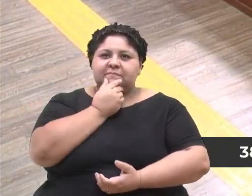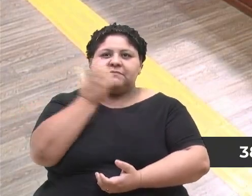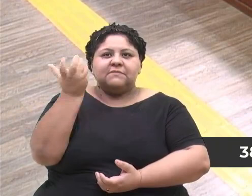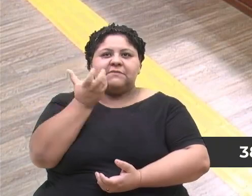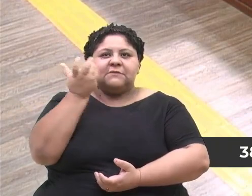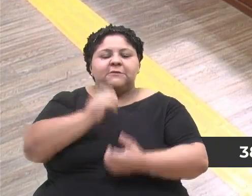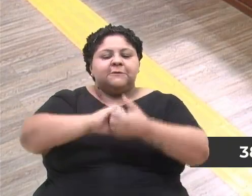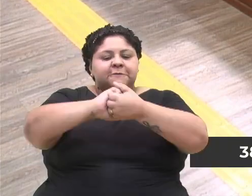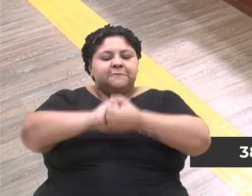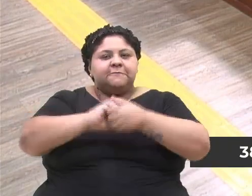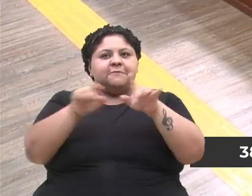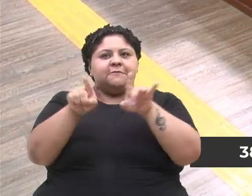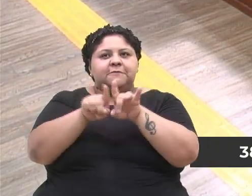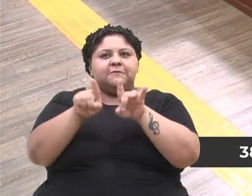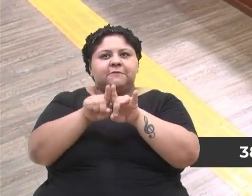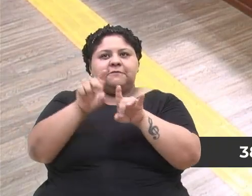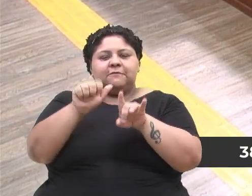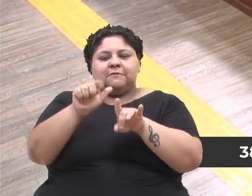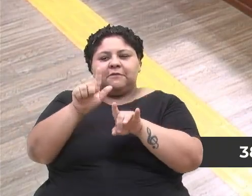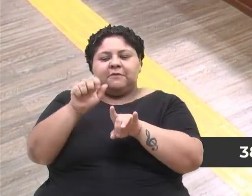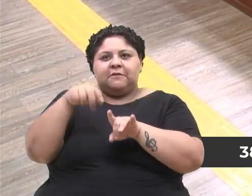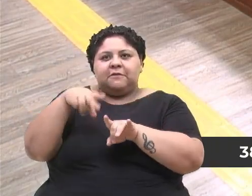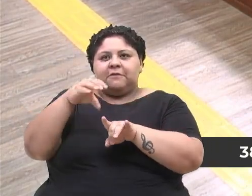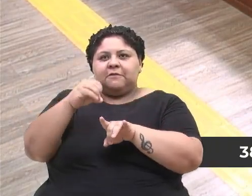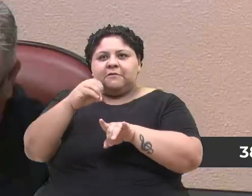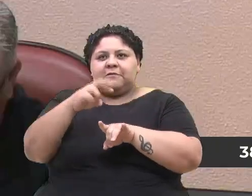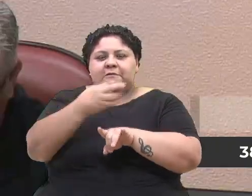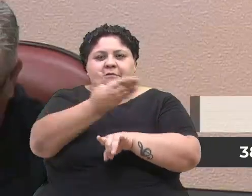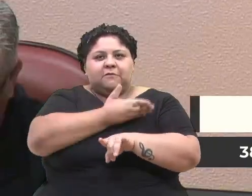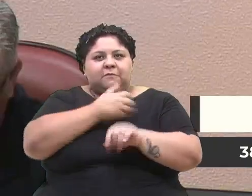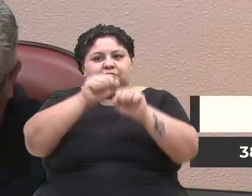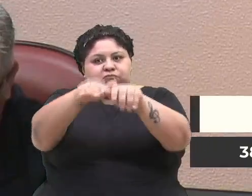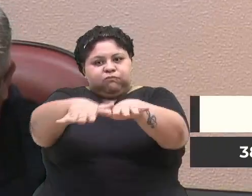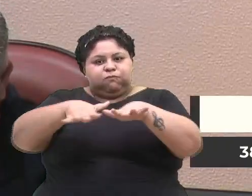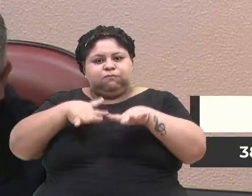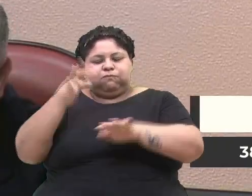saudar também o Agenor, meu amigo, e a plateia presente.